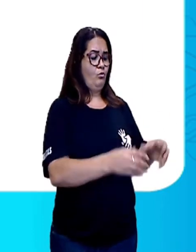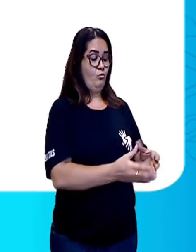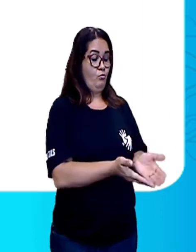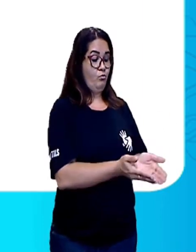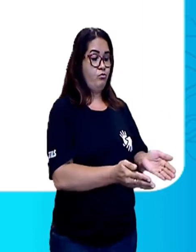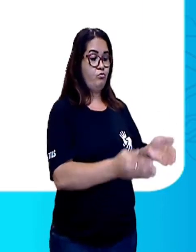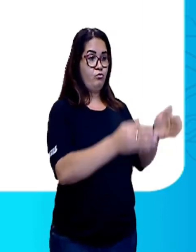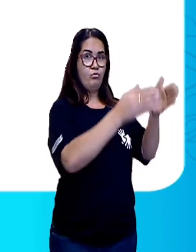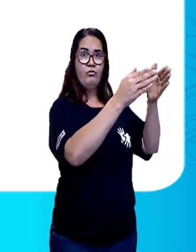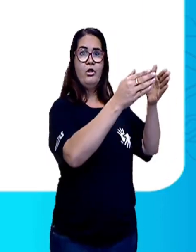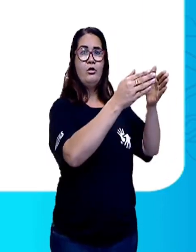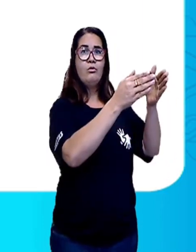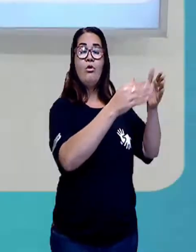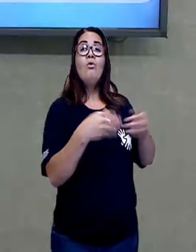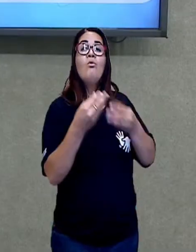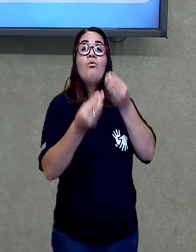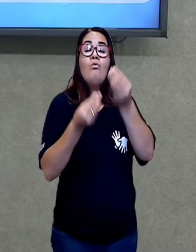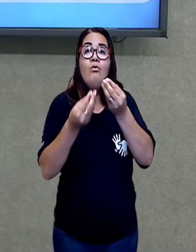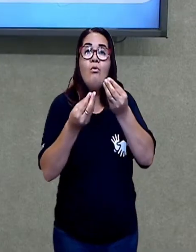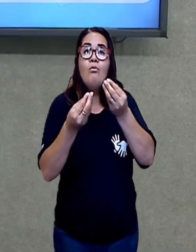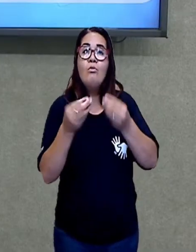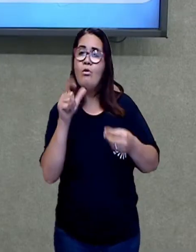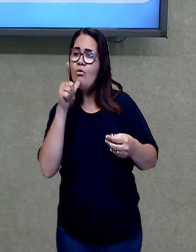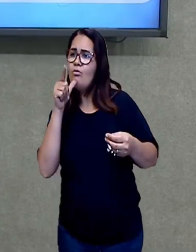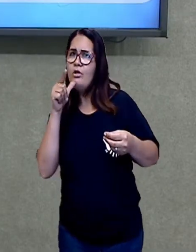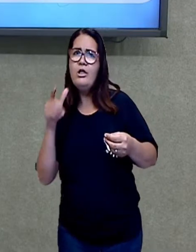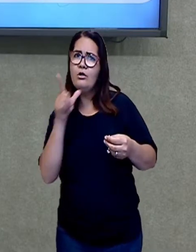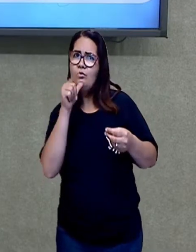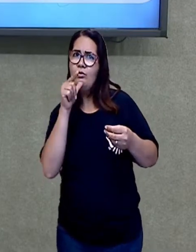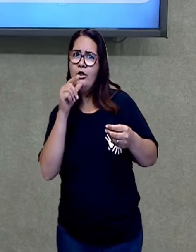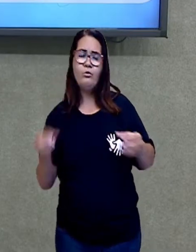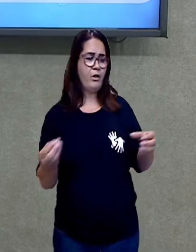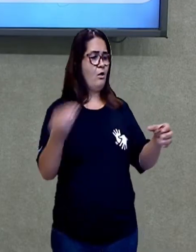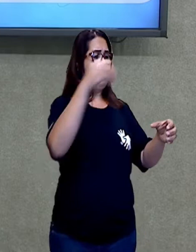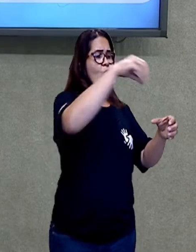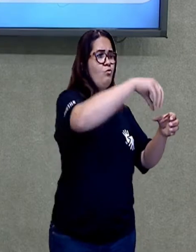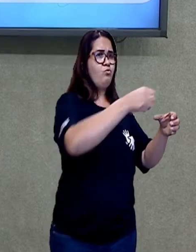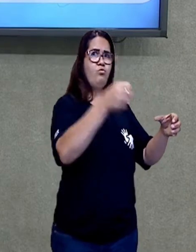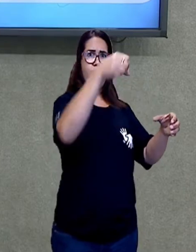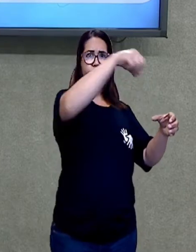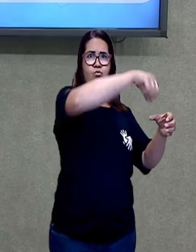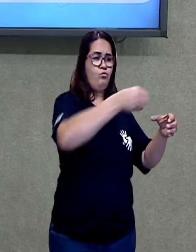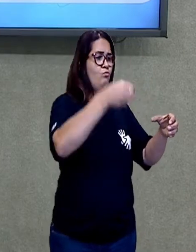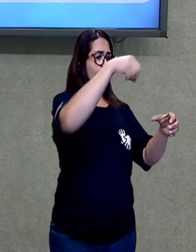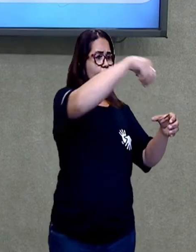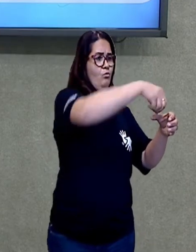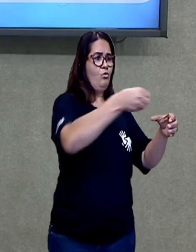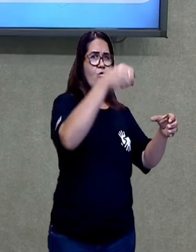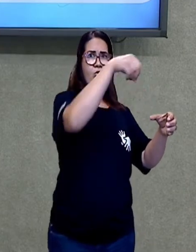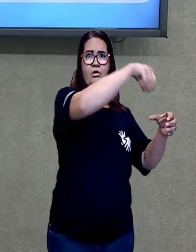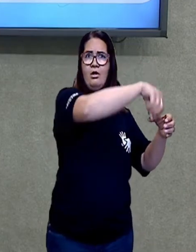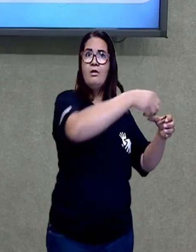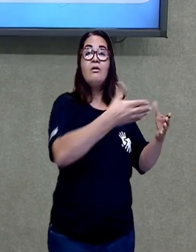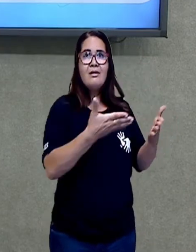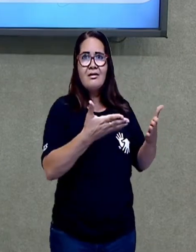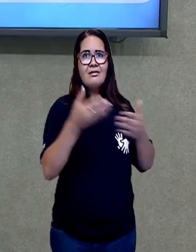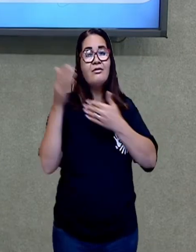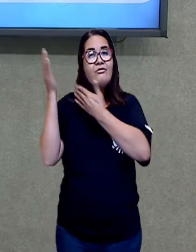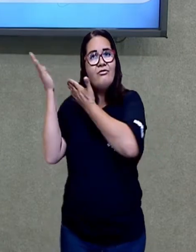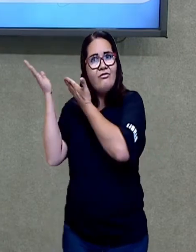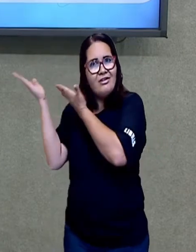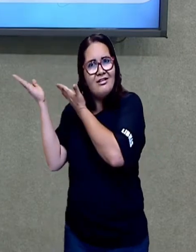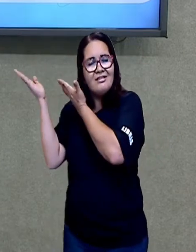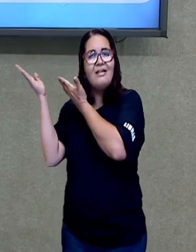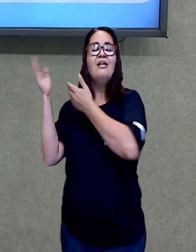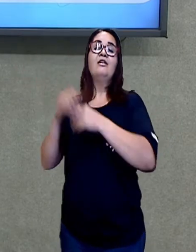litro. Então veja só, nós temos no nosso cotidiano diferentes tipos de recipiente. E nele a gente